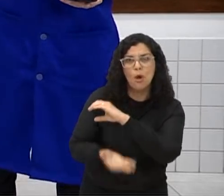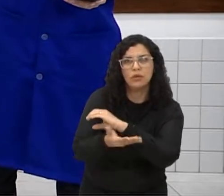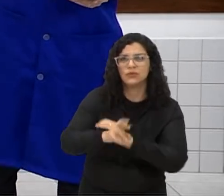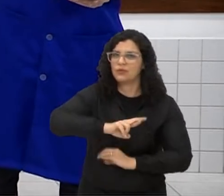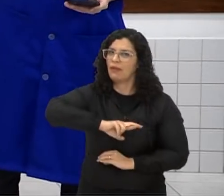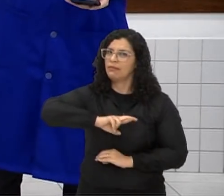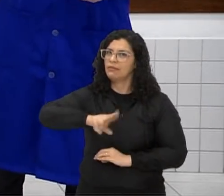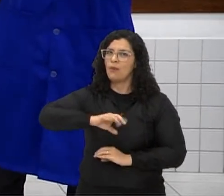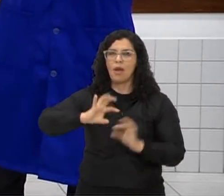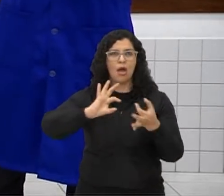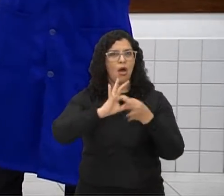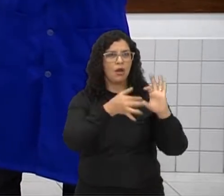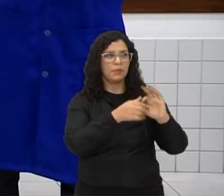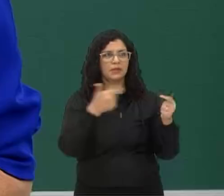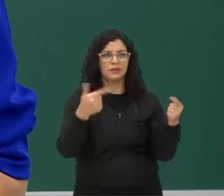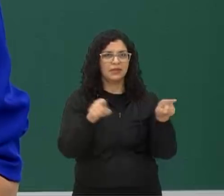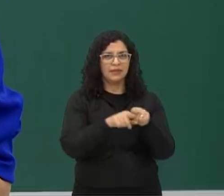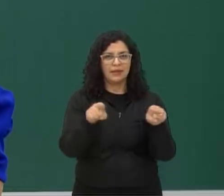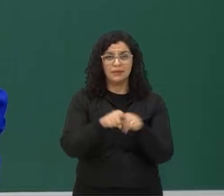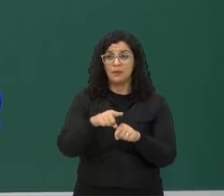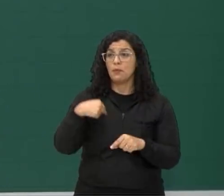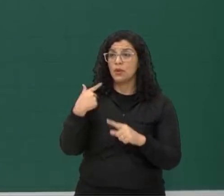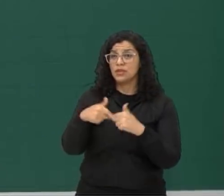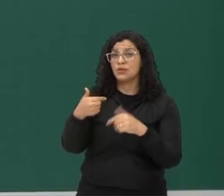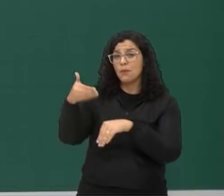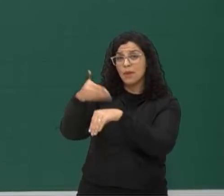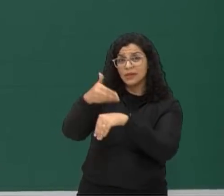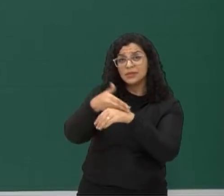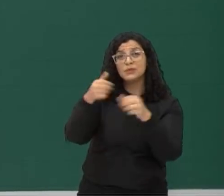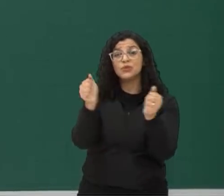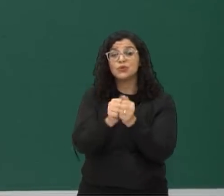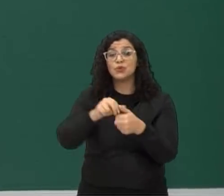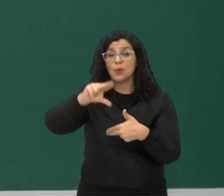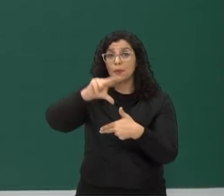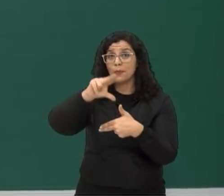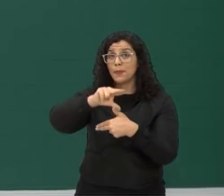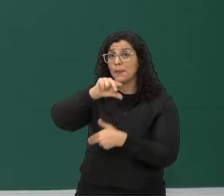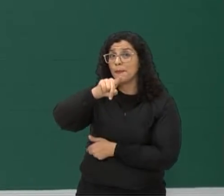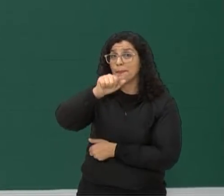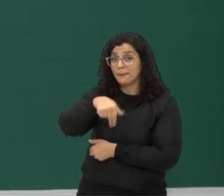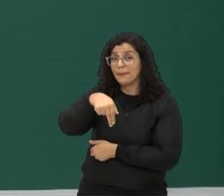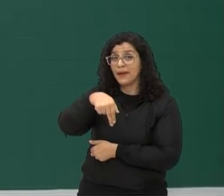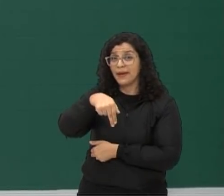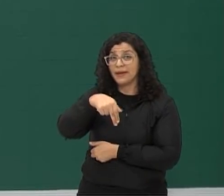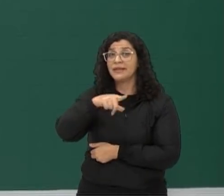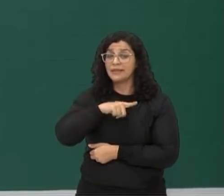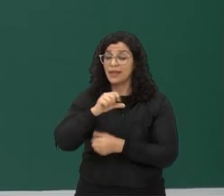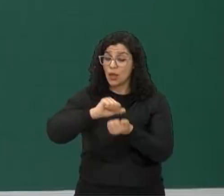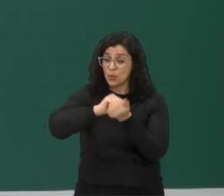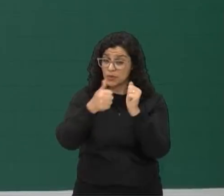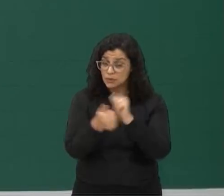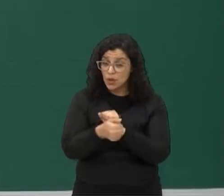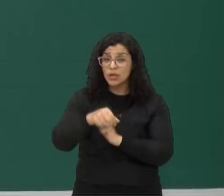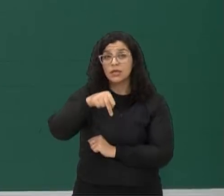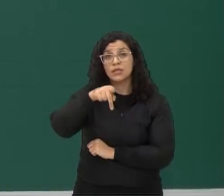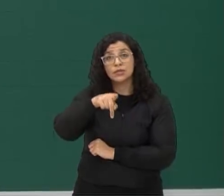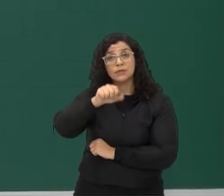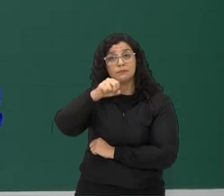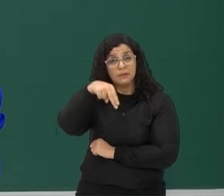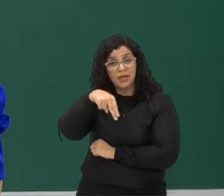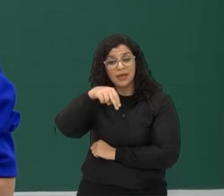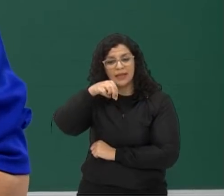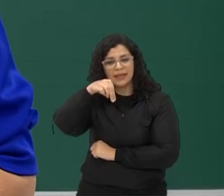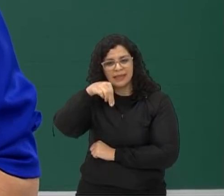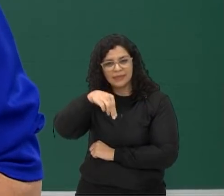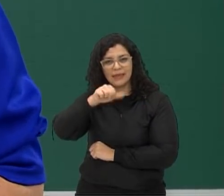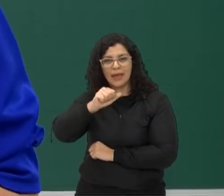não é um esporte olímpico, né? Ele só faz parte do Pan-Americano, é um esporte pan-americano, ainda